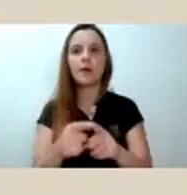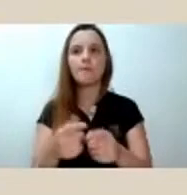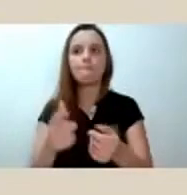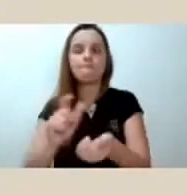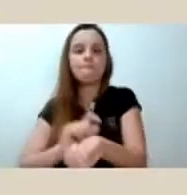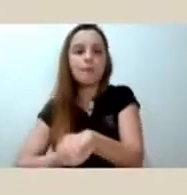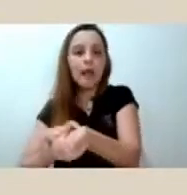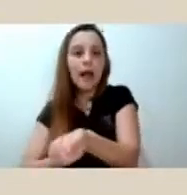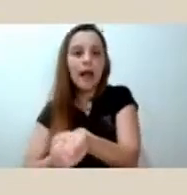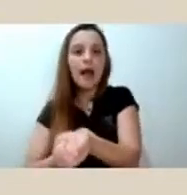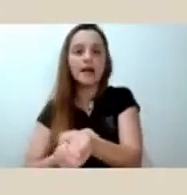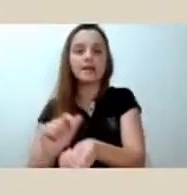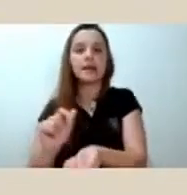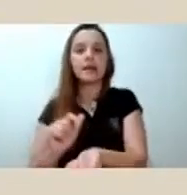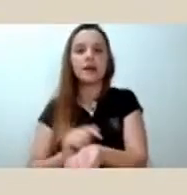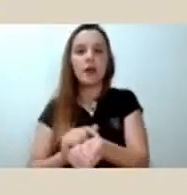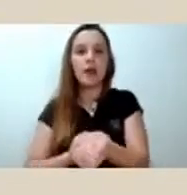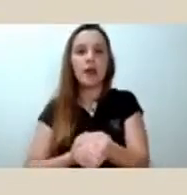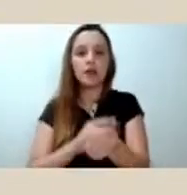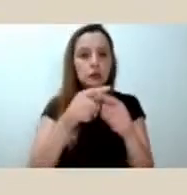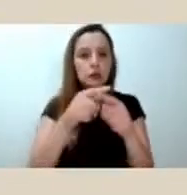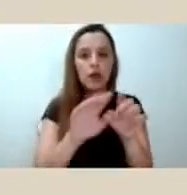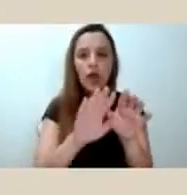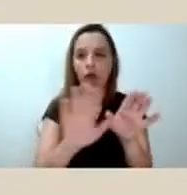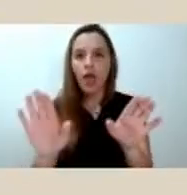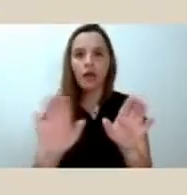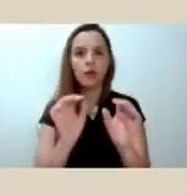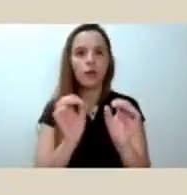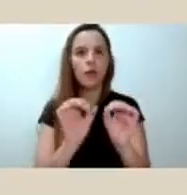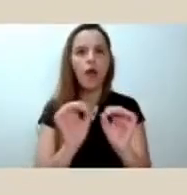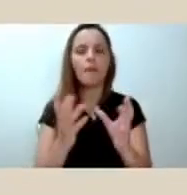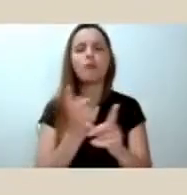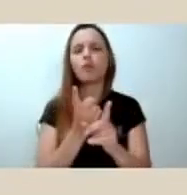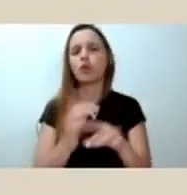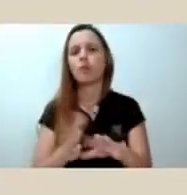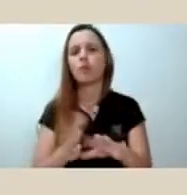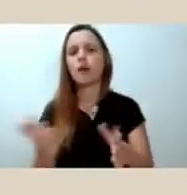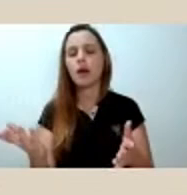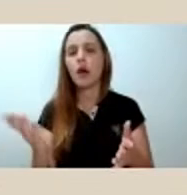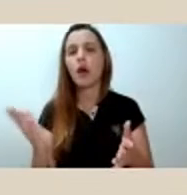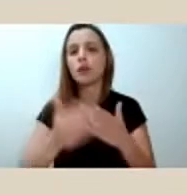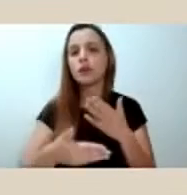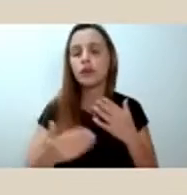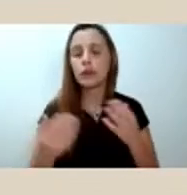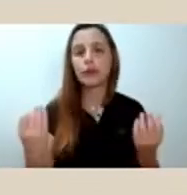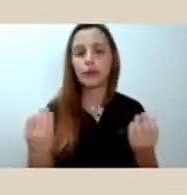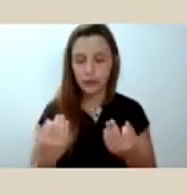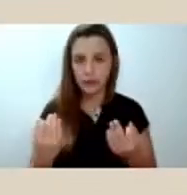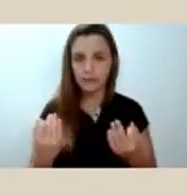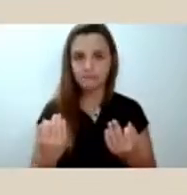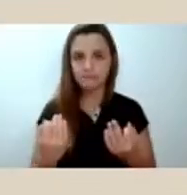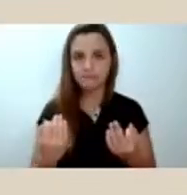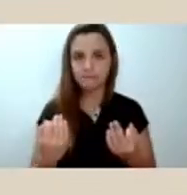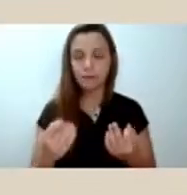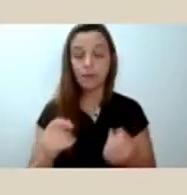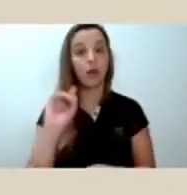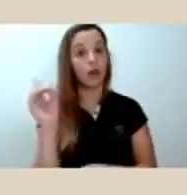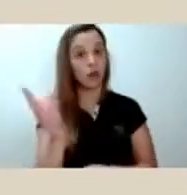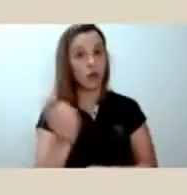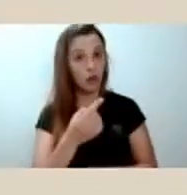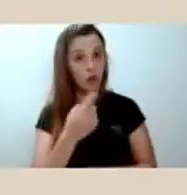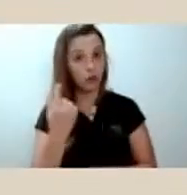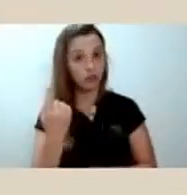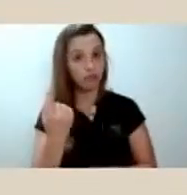Porque o que me apareceu é que estamos a tratar da questão do